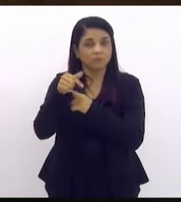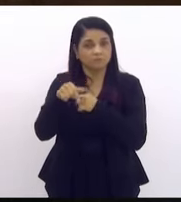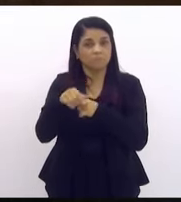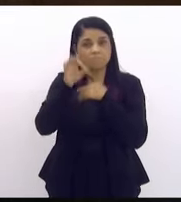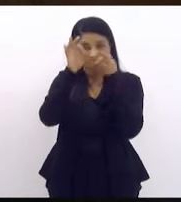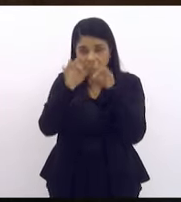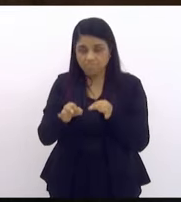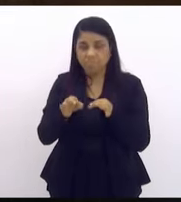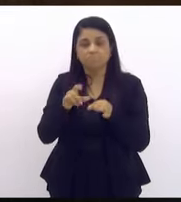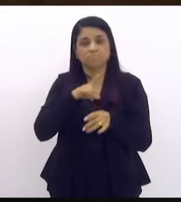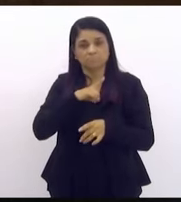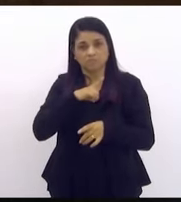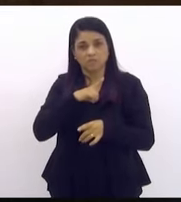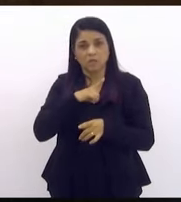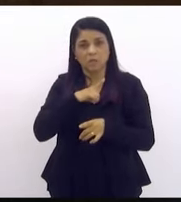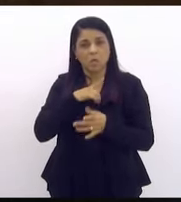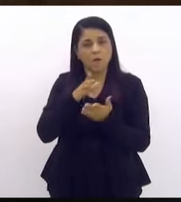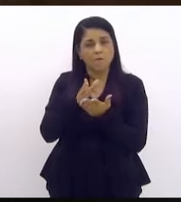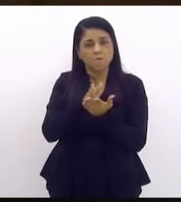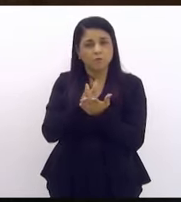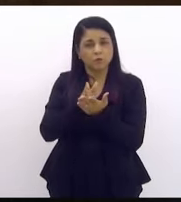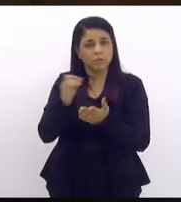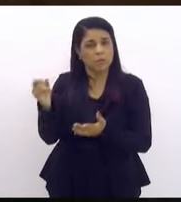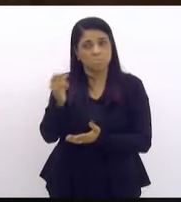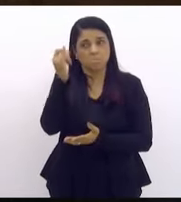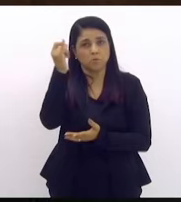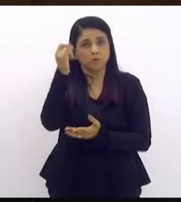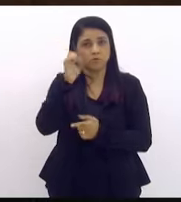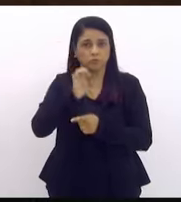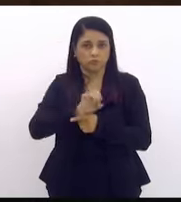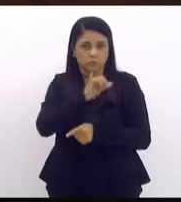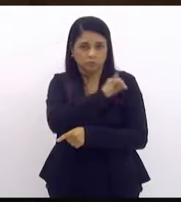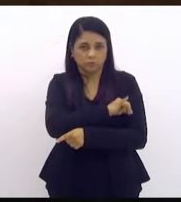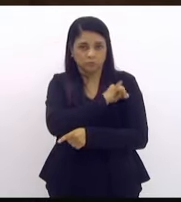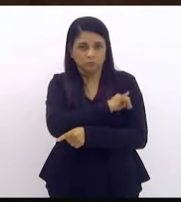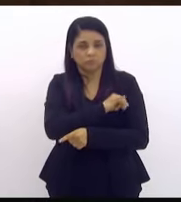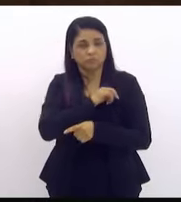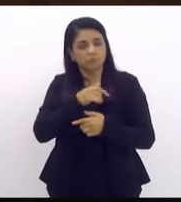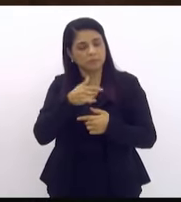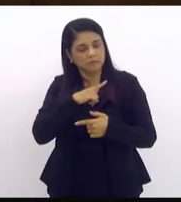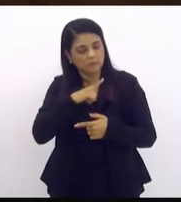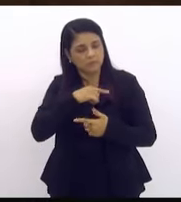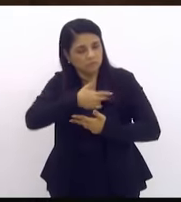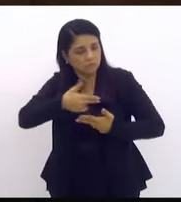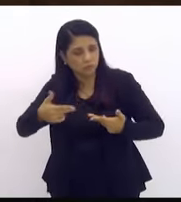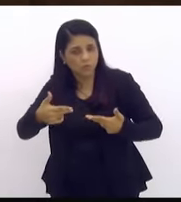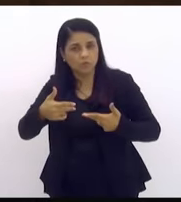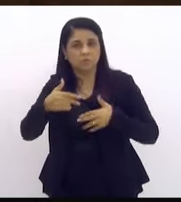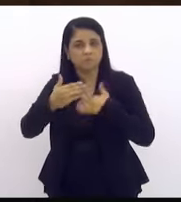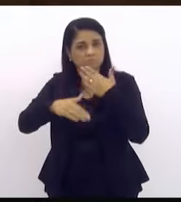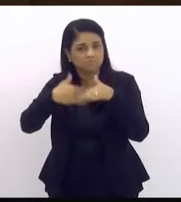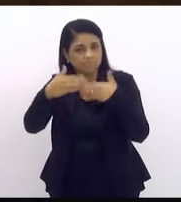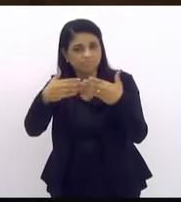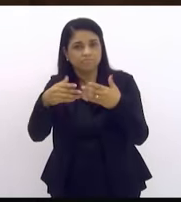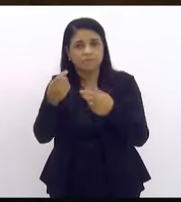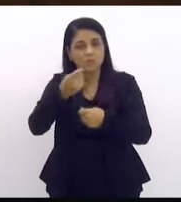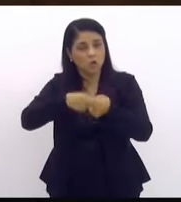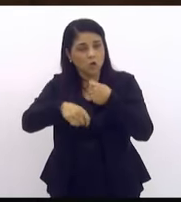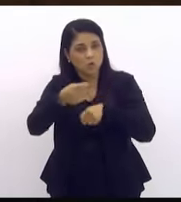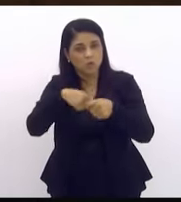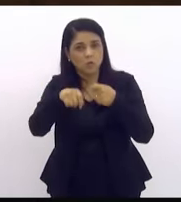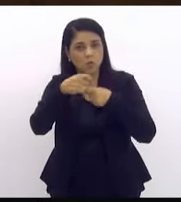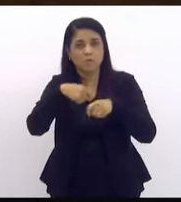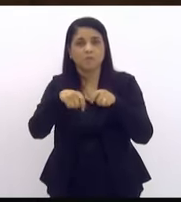que é uma fronteira econômica importante do Rio de Janeiro, devido às peculiaridades em relação à produção econômica